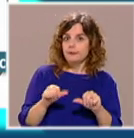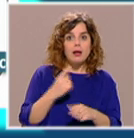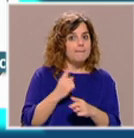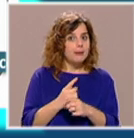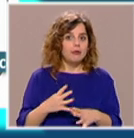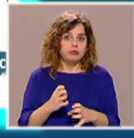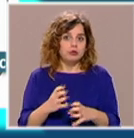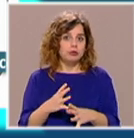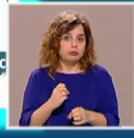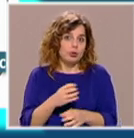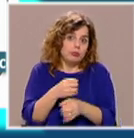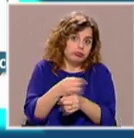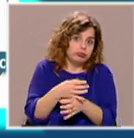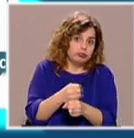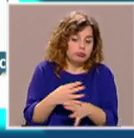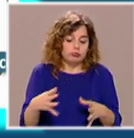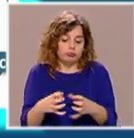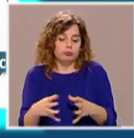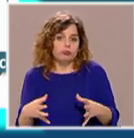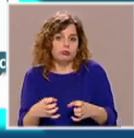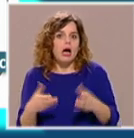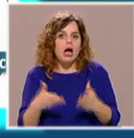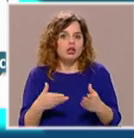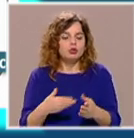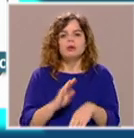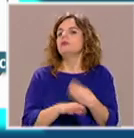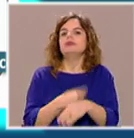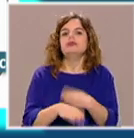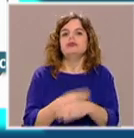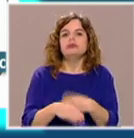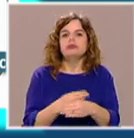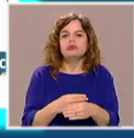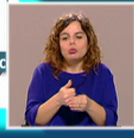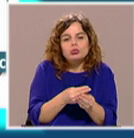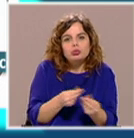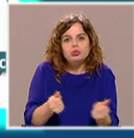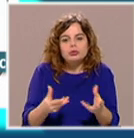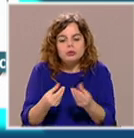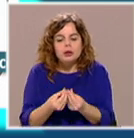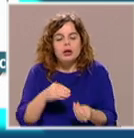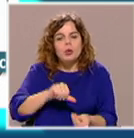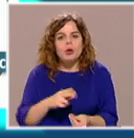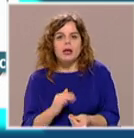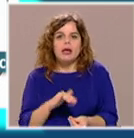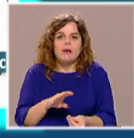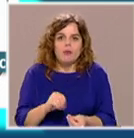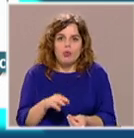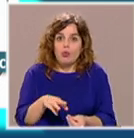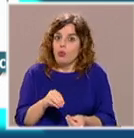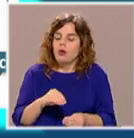peristálticos que vão ajudar também a misturar, digamos assim, estes sucos com o quimo e que vão depois